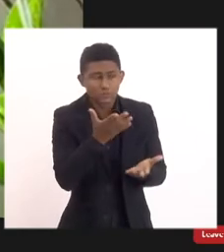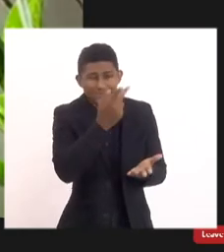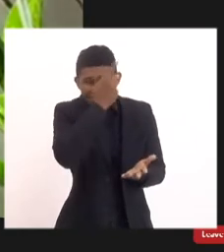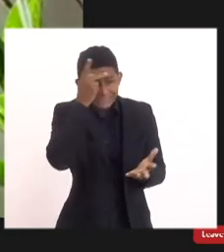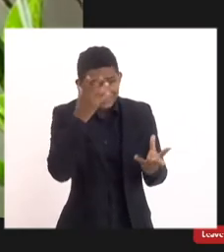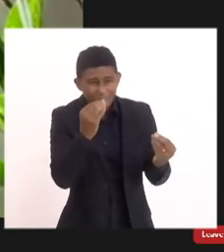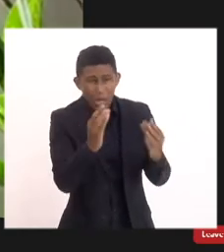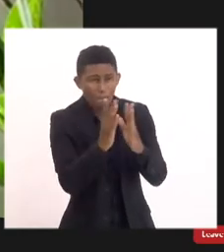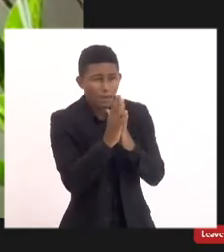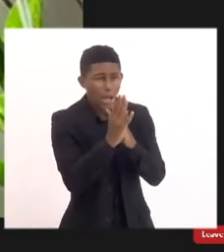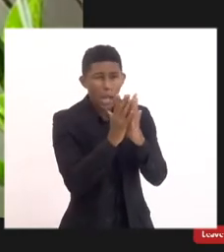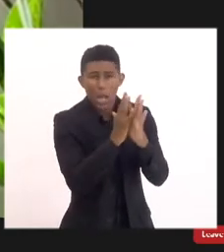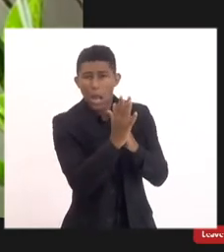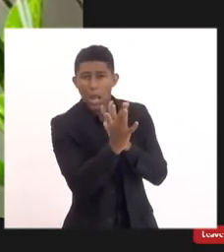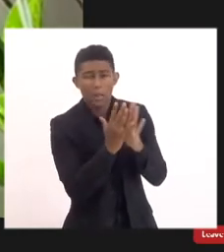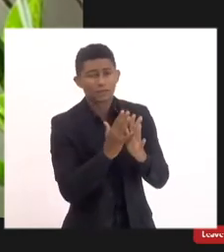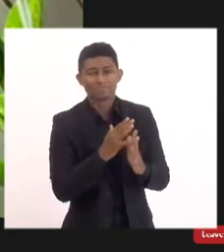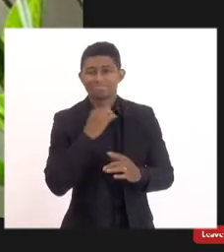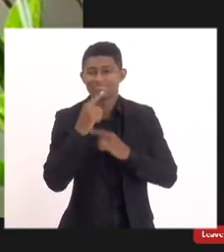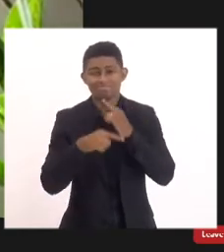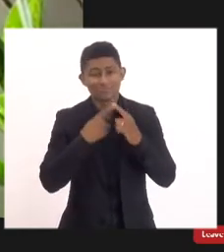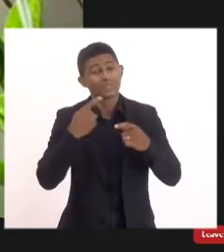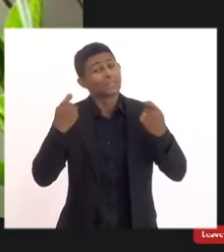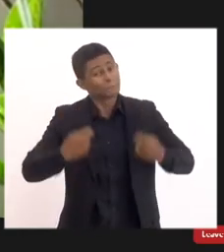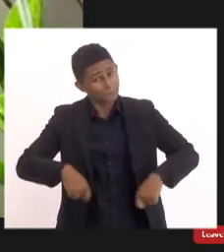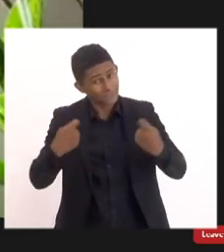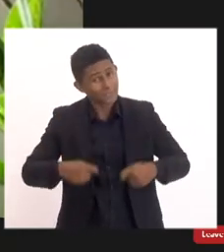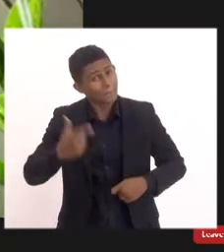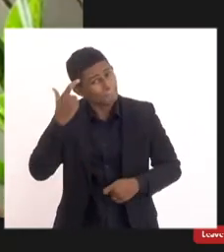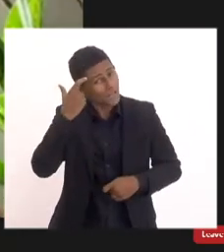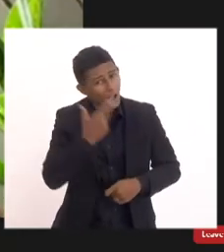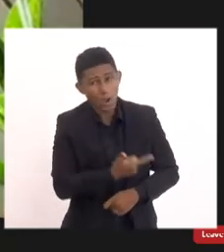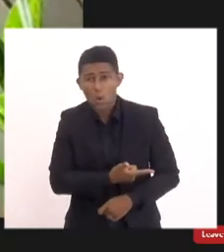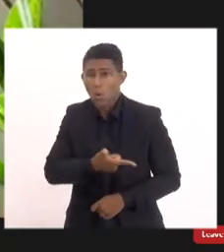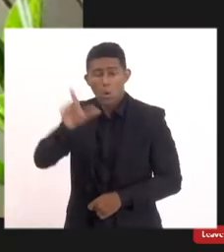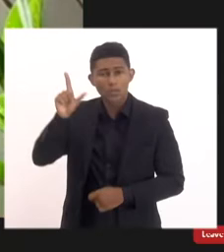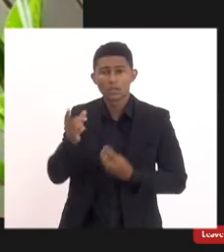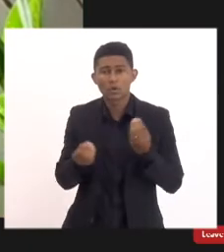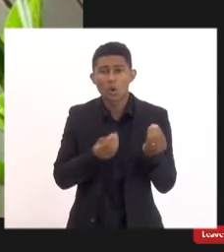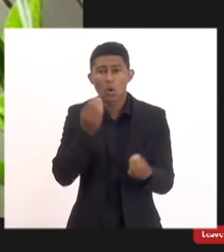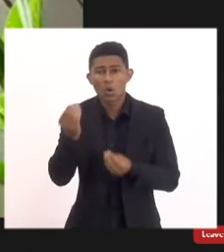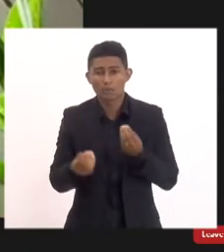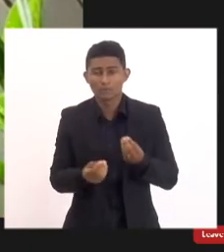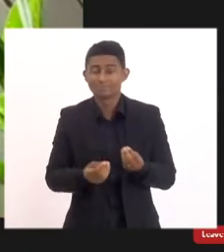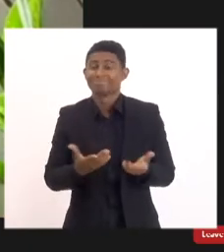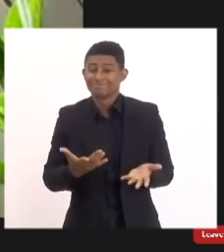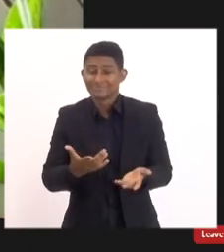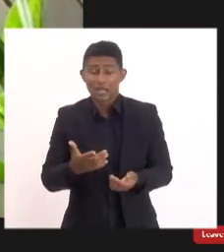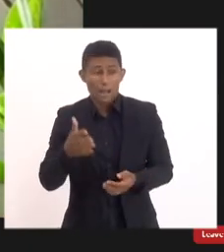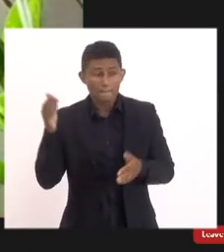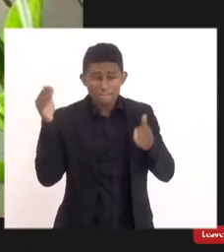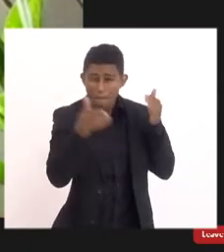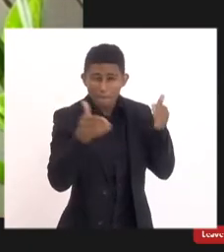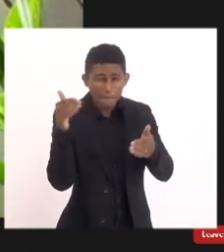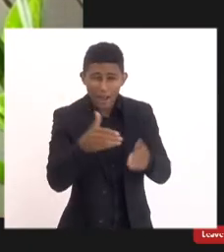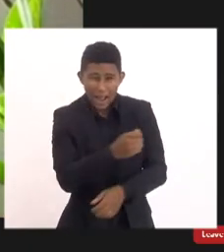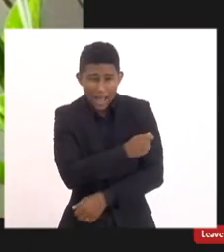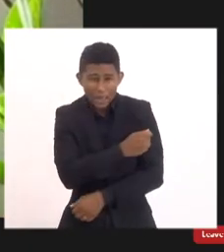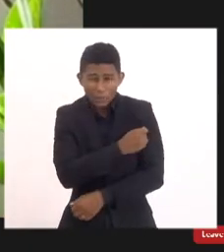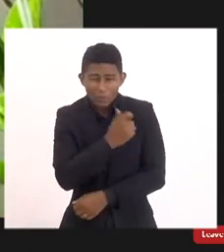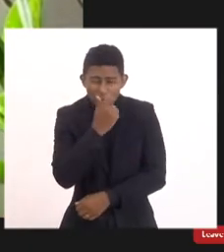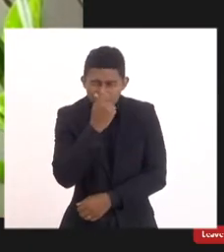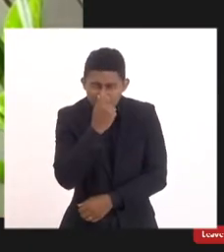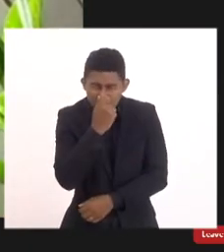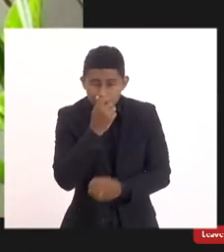preciso se estudar uma maneira melhor de atender. A aglomeração, ela existe, é uma